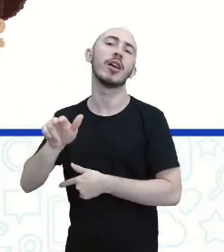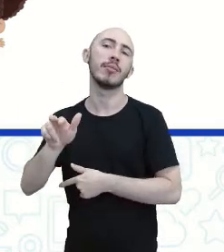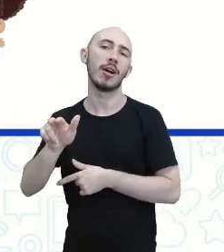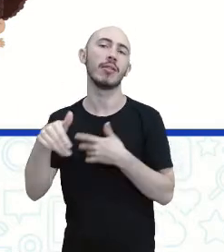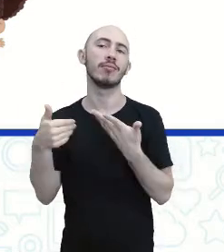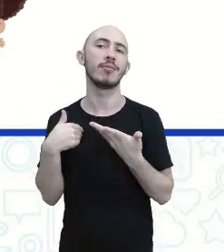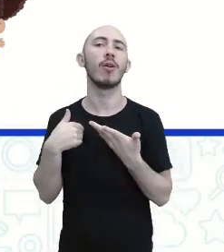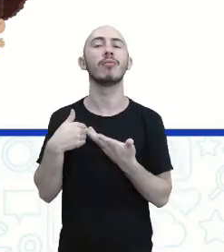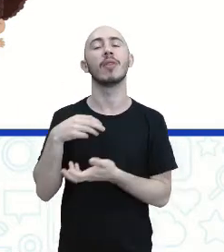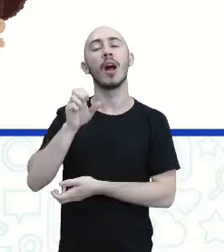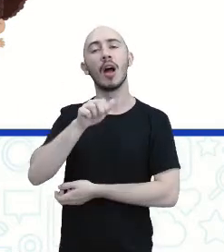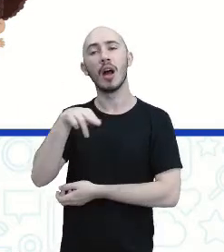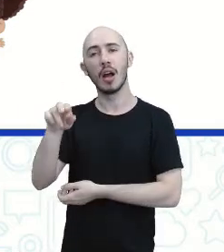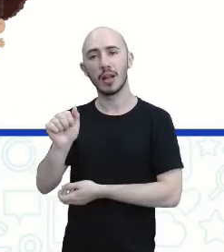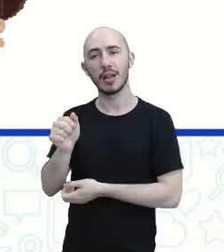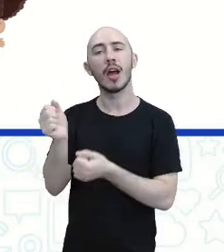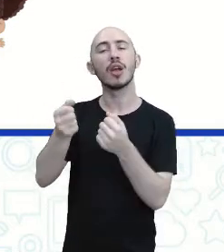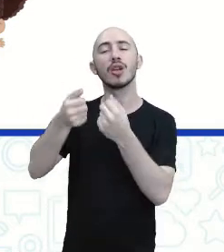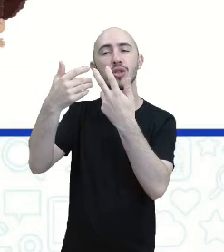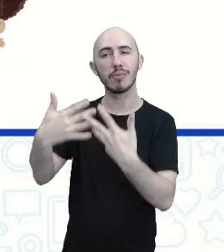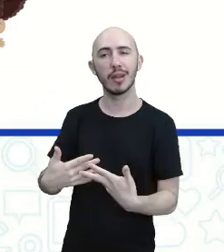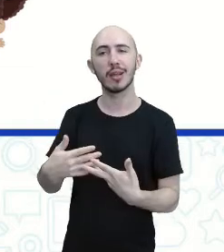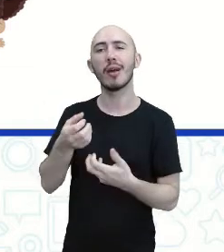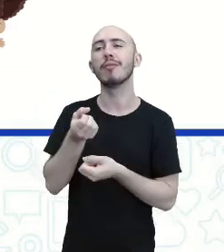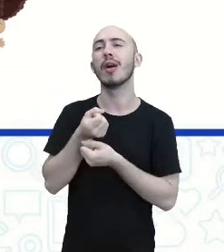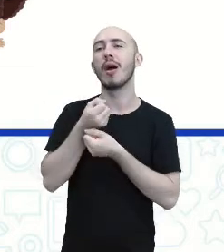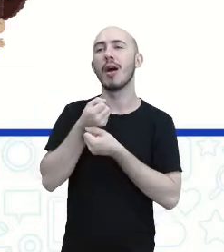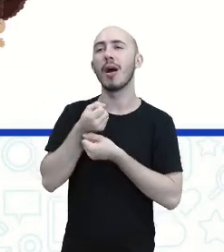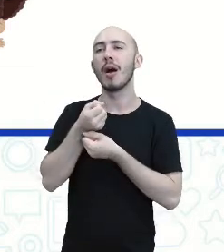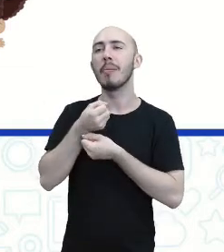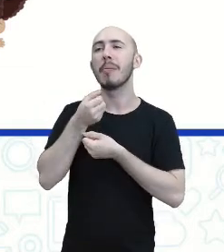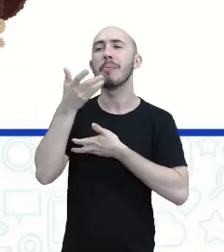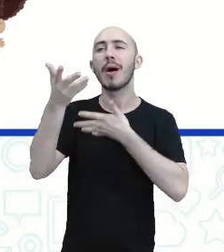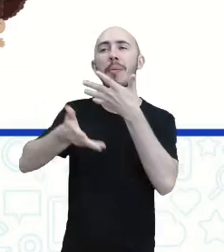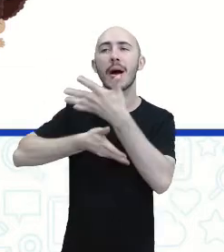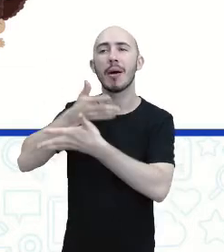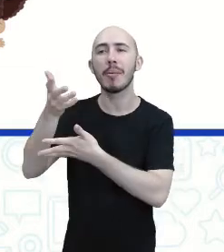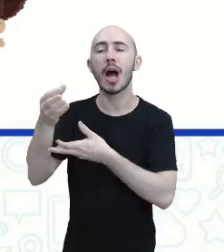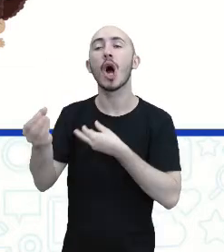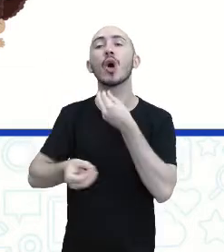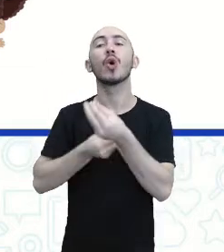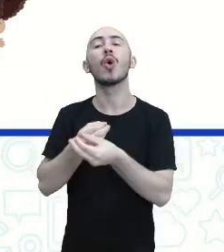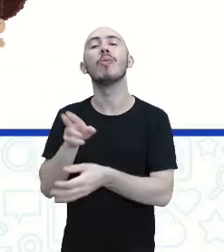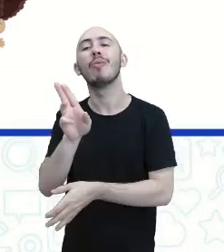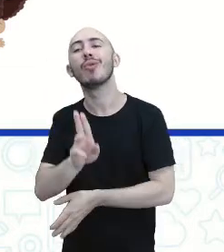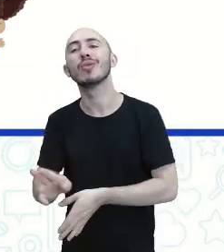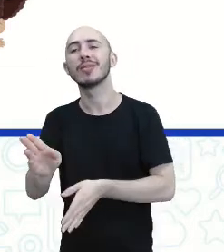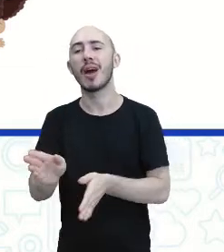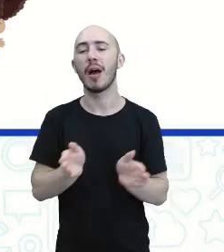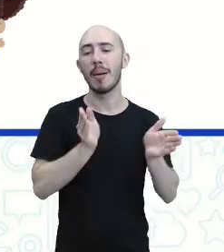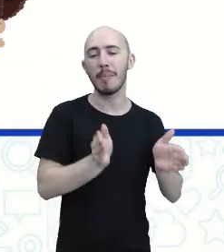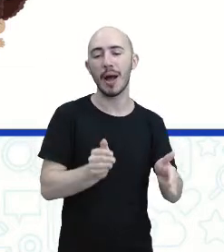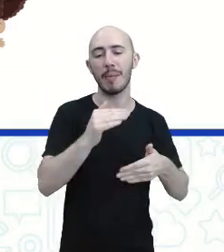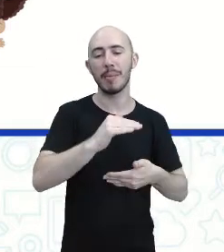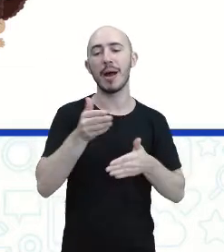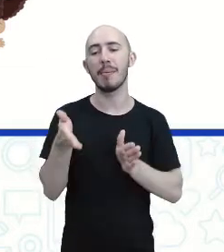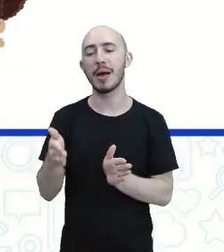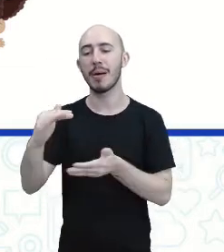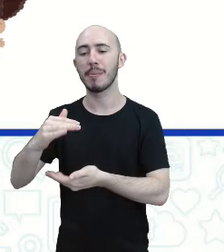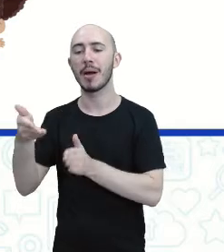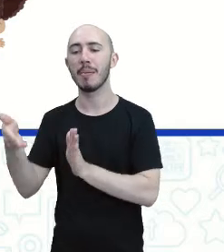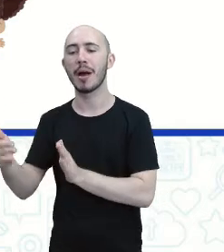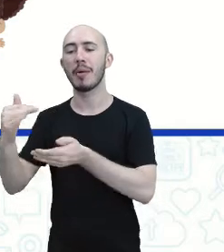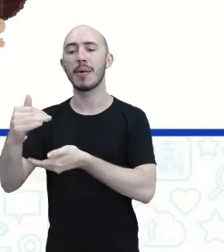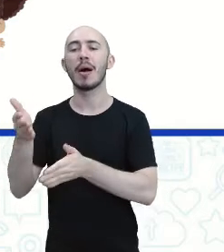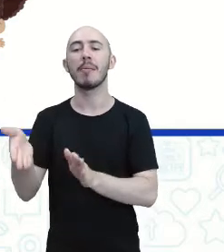explicar para Malu, oralmente e materialmente, como usar os blocos. Encaixe os blocos, Malu.